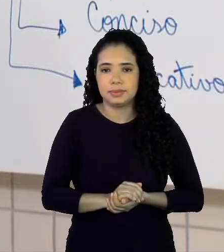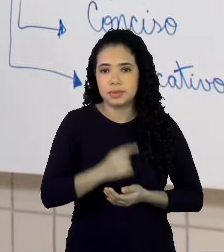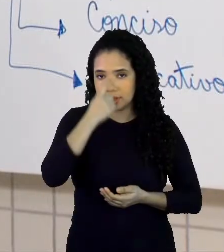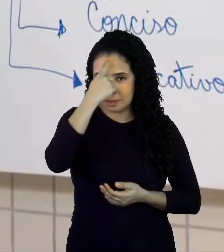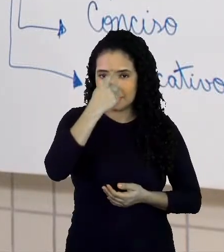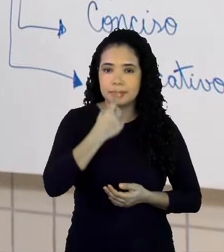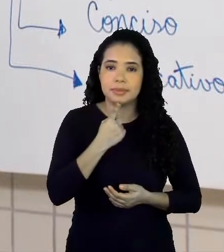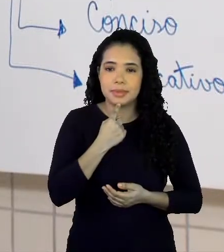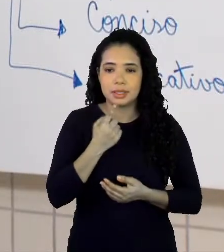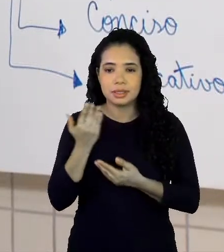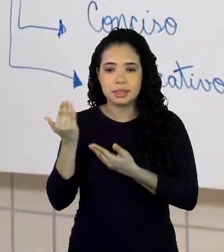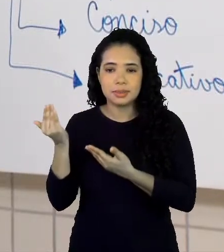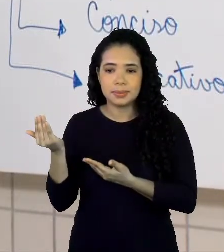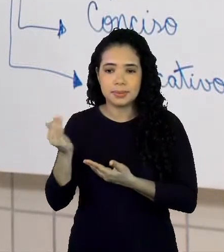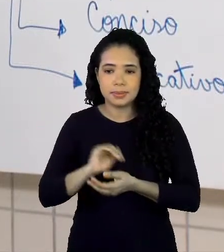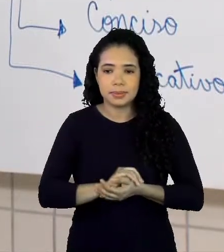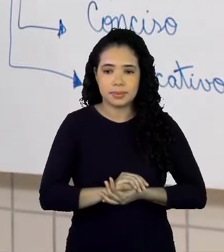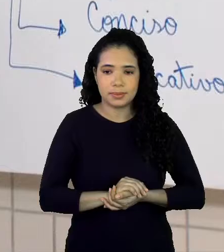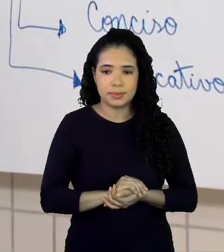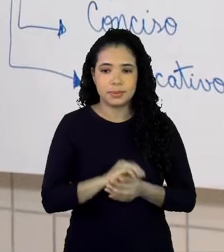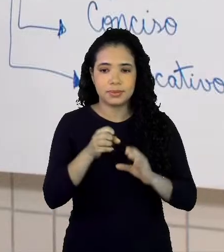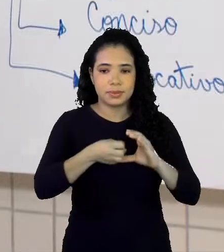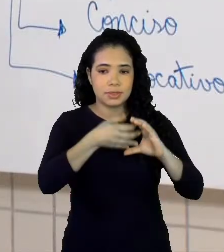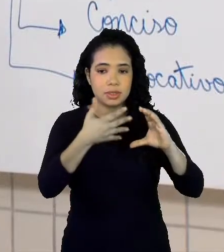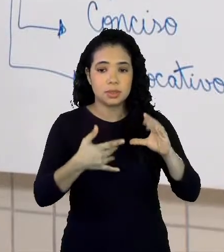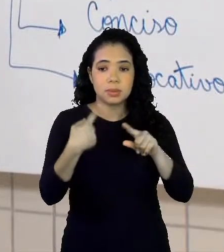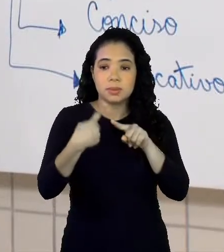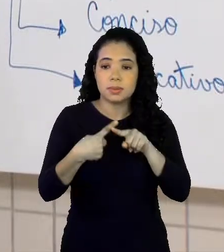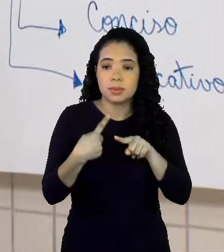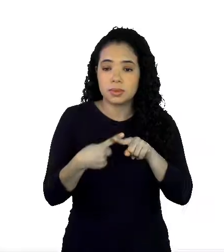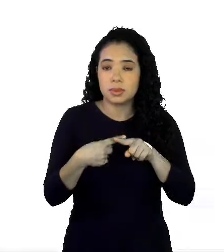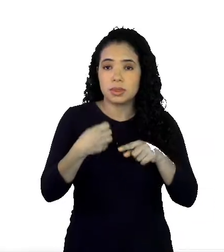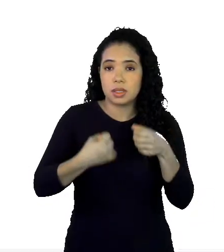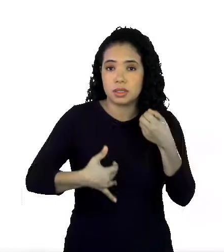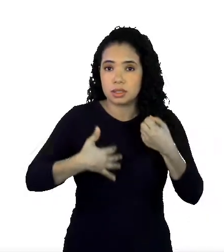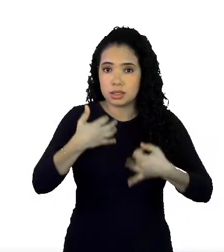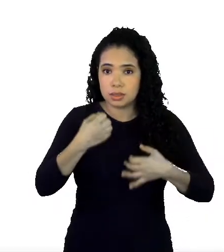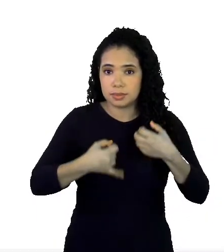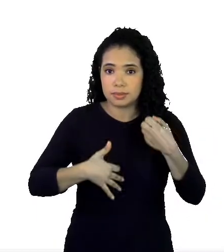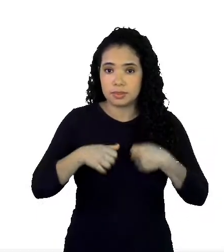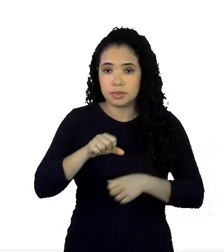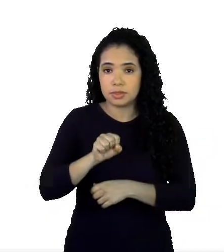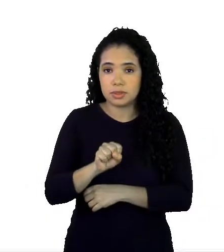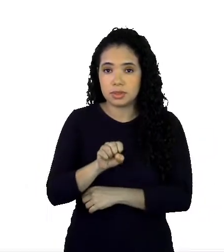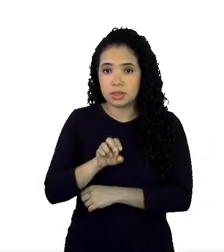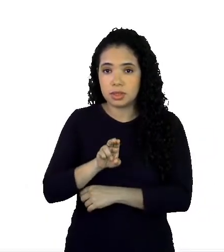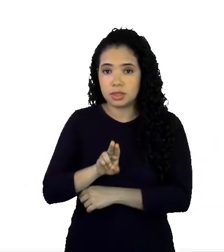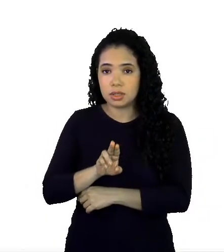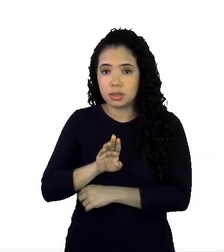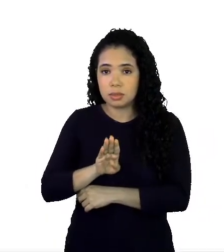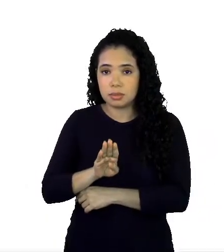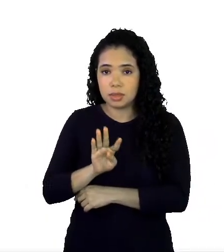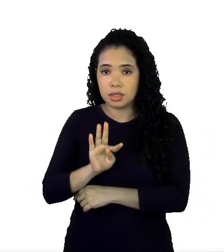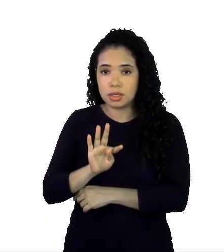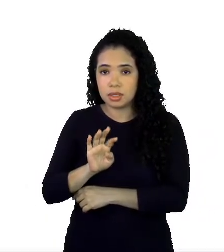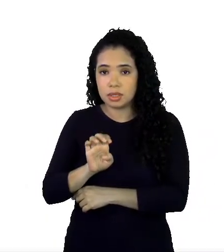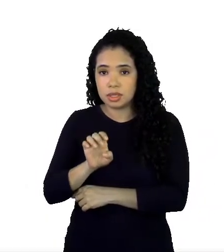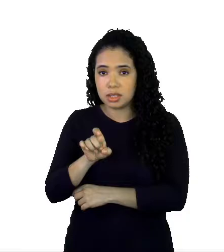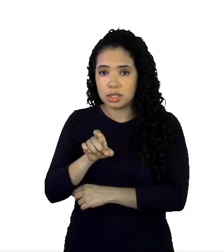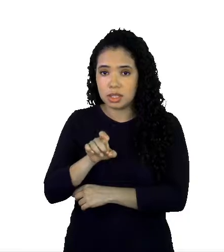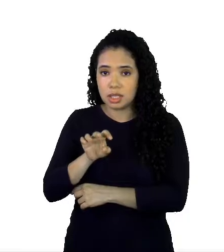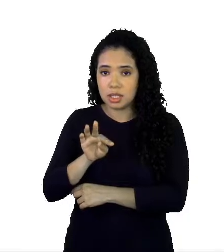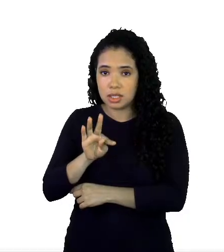aqui. Outras características, porque ele diz o seguinte: o subtexto é o melhor do miniconto, é o que não